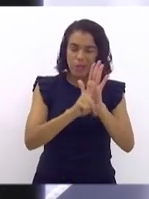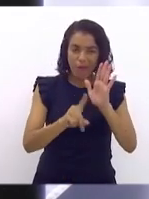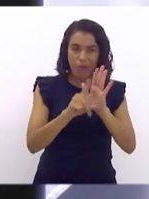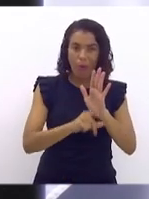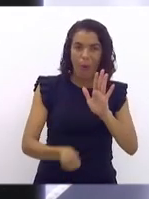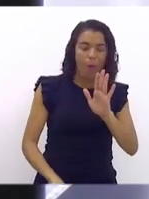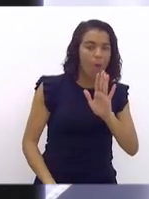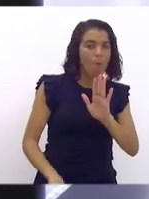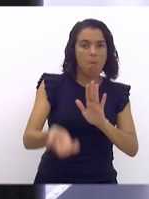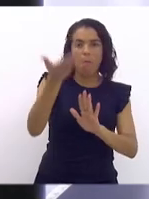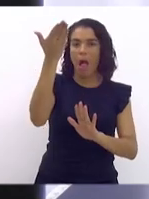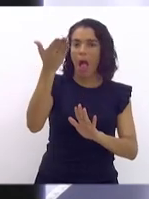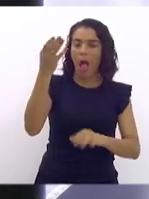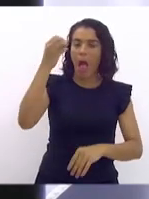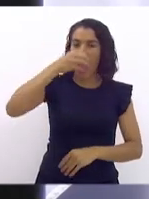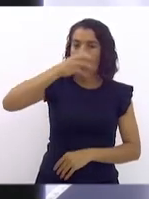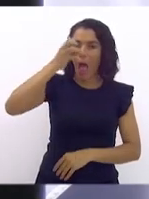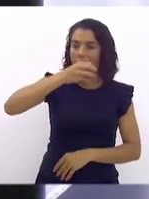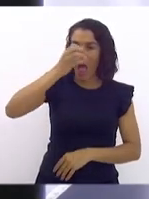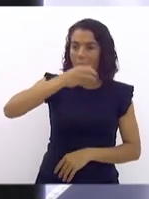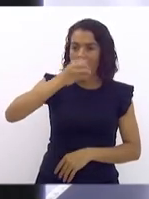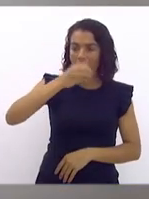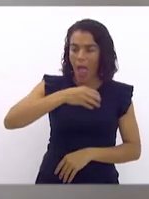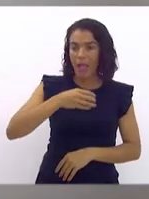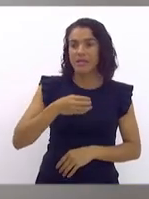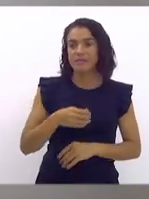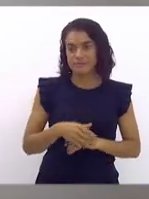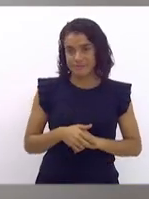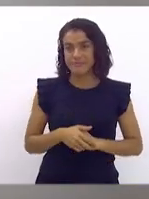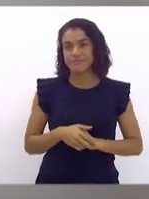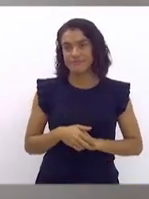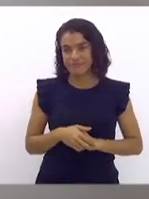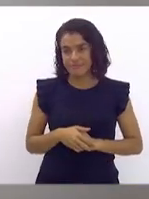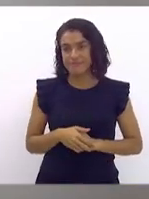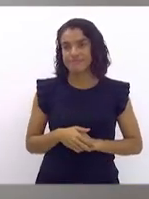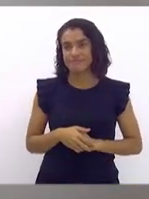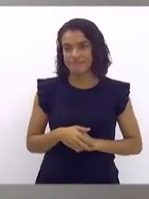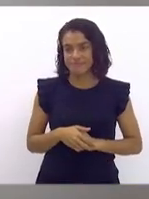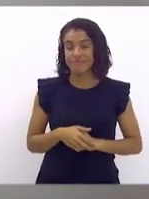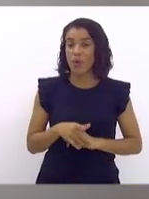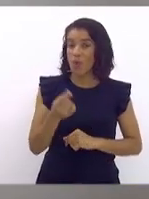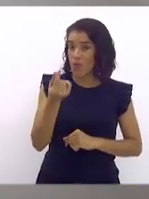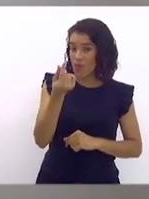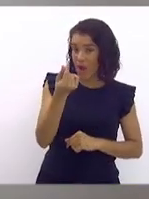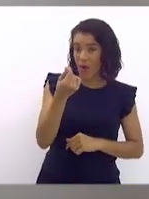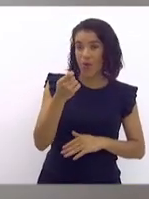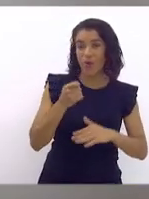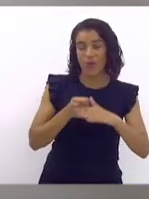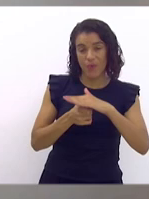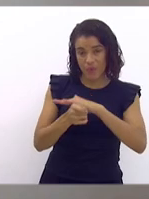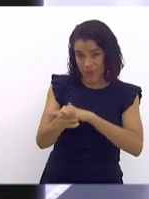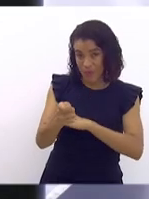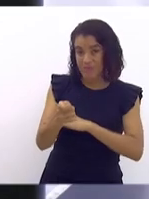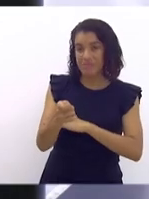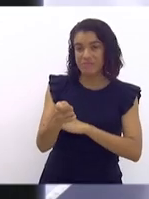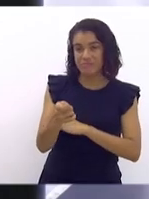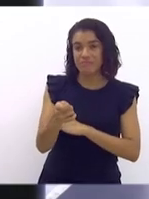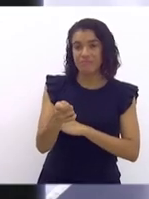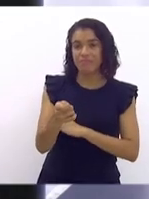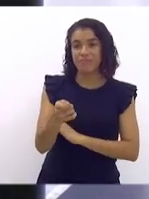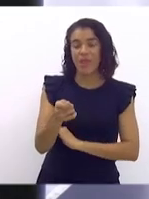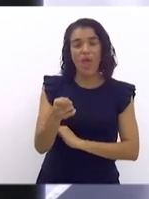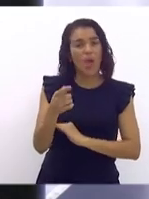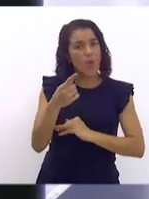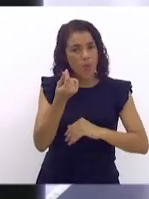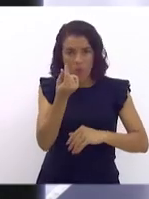tão exorbitantes, né? Então, acho Também que é chega um esse valor pelo fato de investimento, ser o que me Ai, passa a perdão. partir da sua fala, é